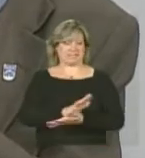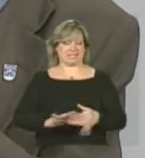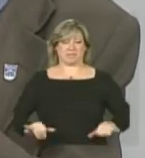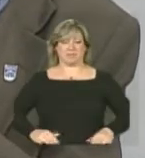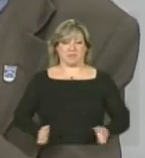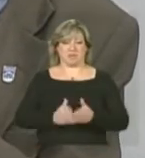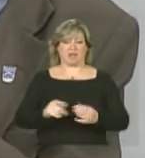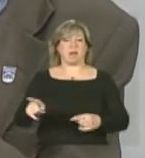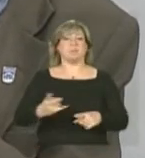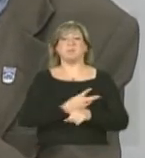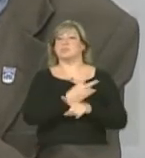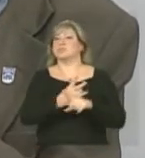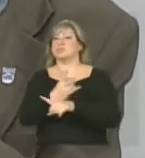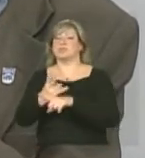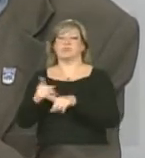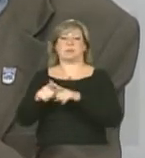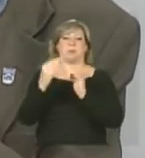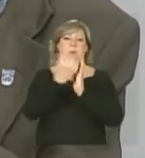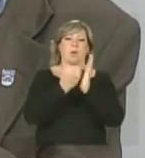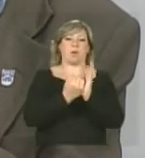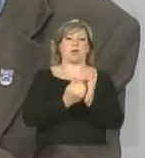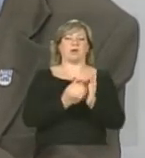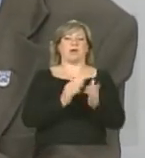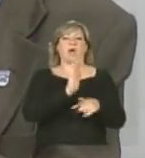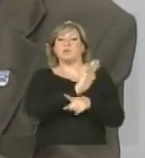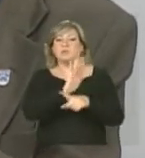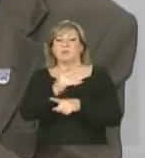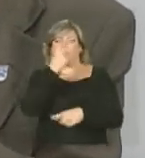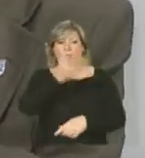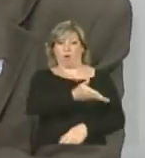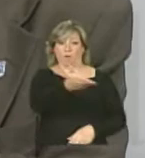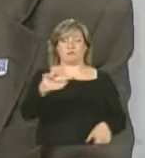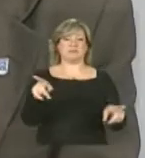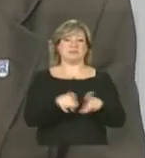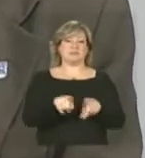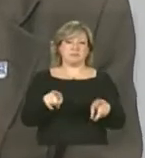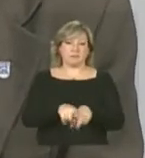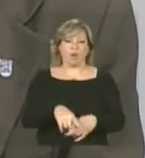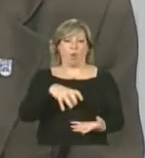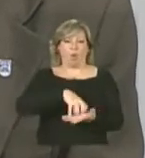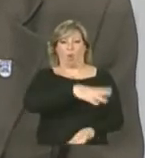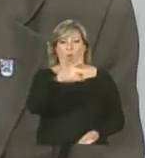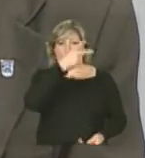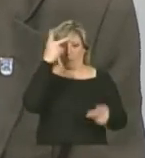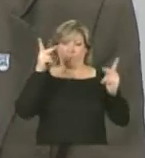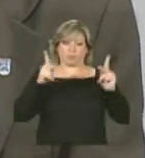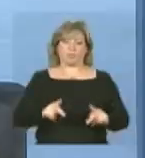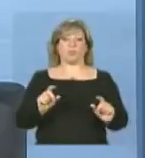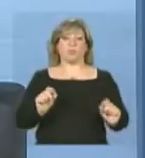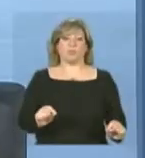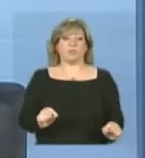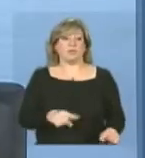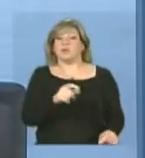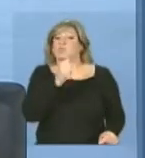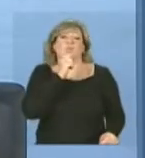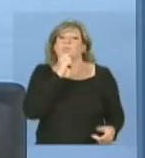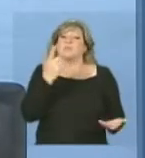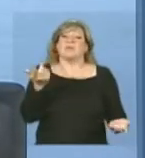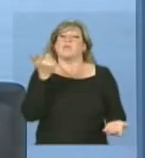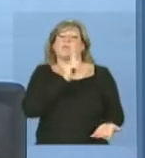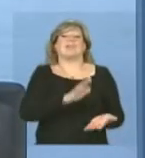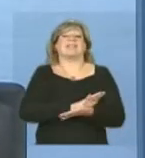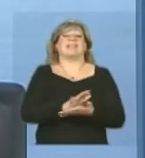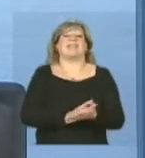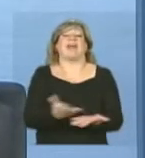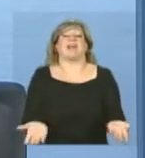acesso a serviços também para aquelas populações ou para esse grupo populacional que, via de regra, não tem acesso a serviço